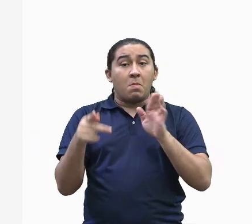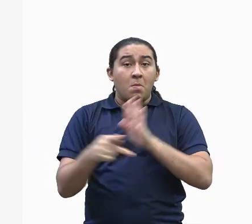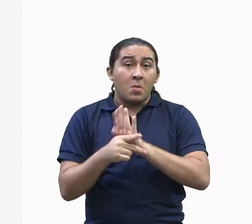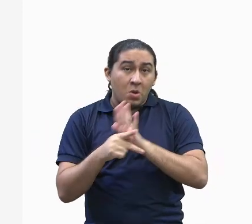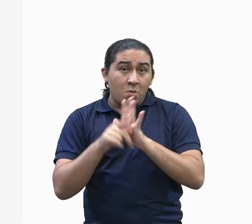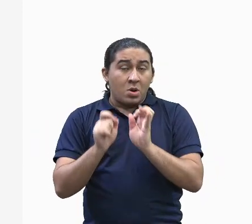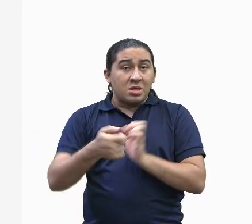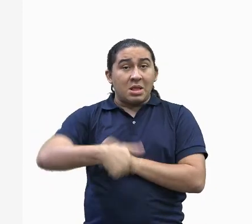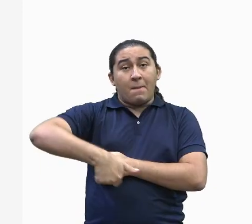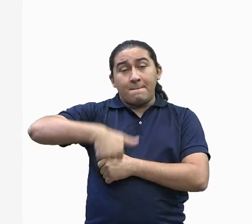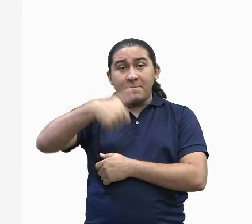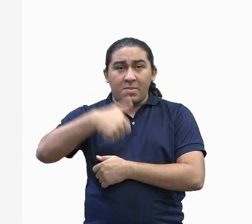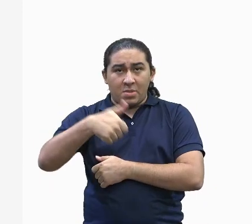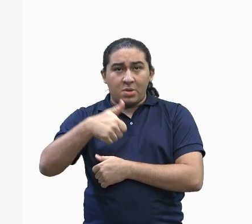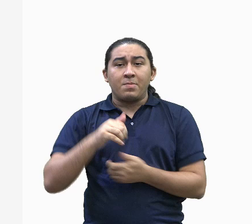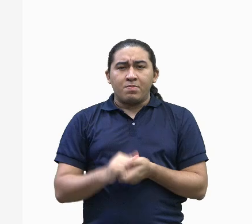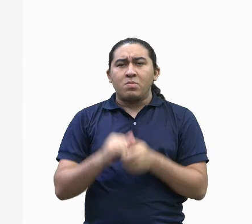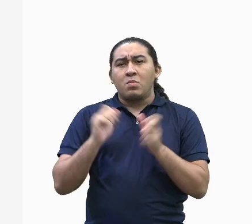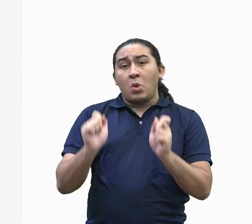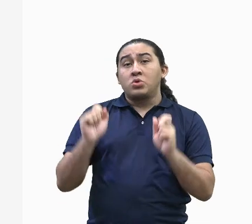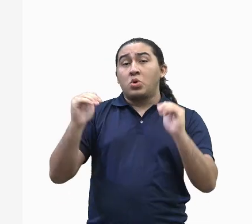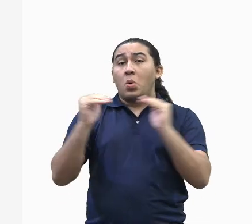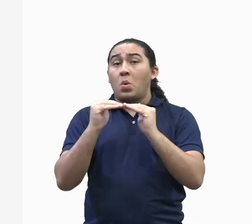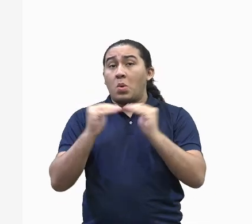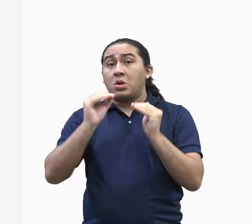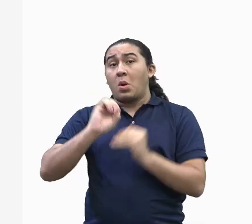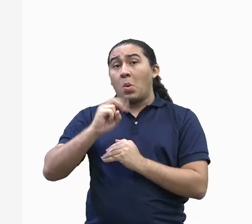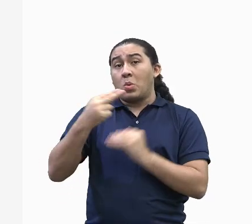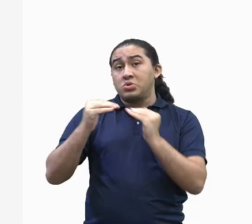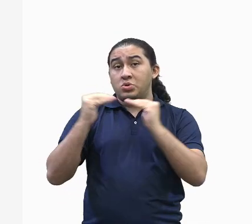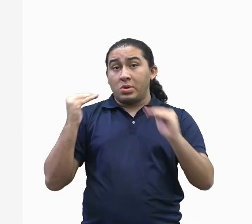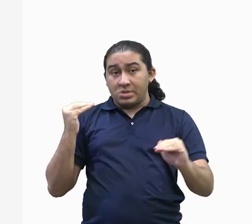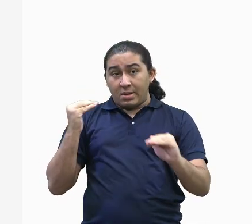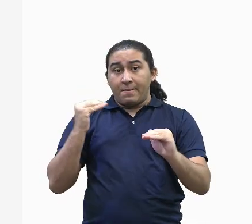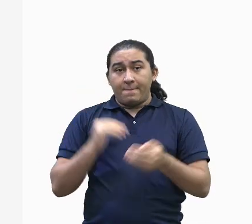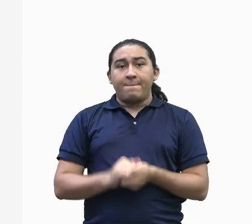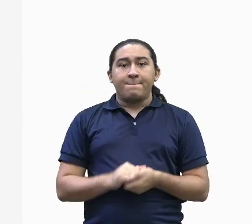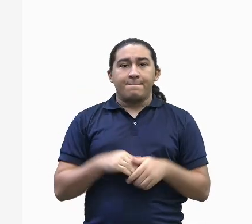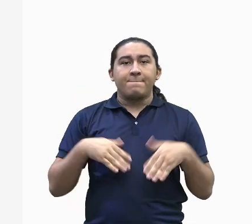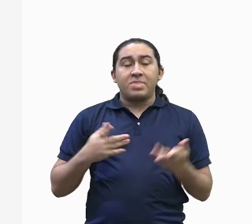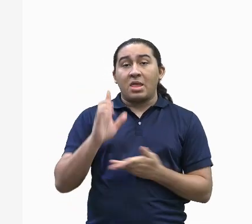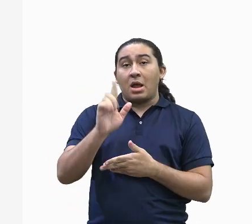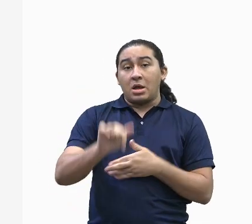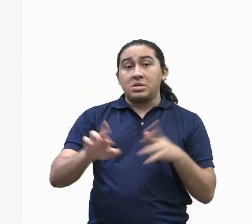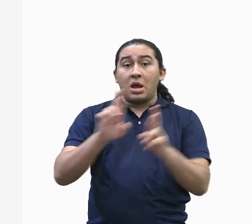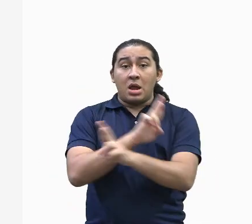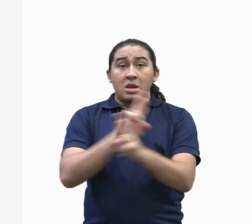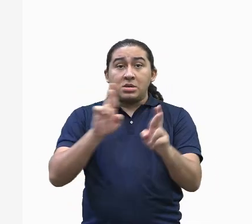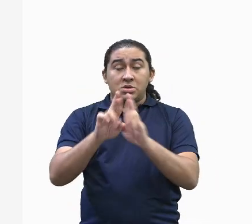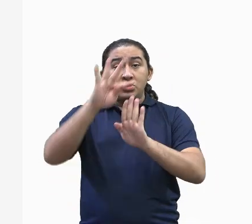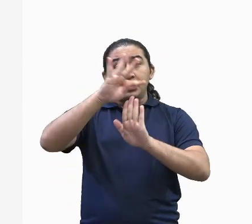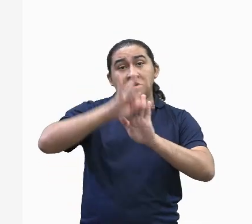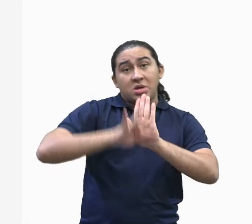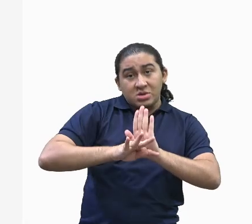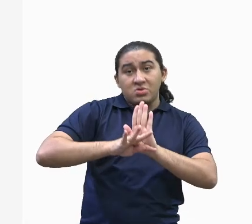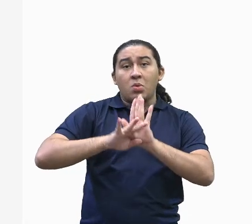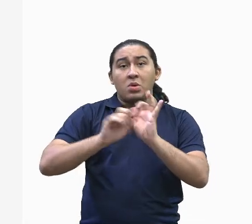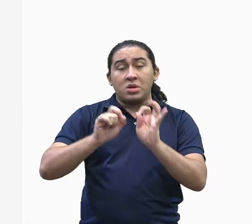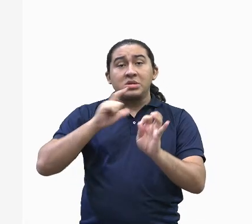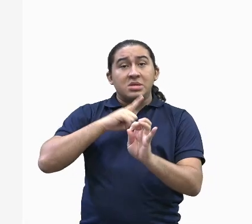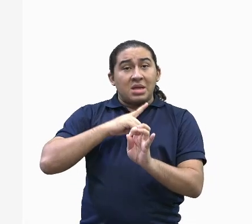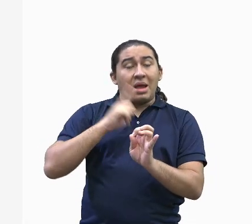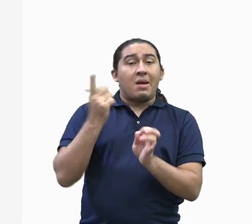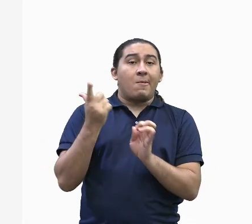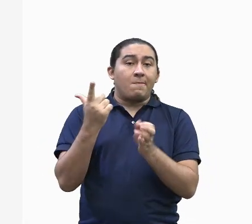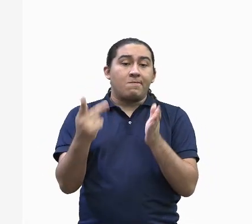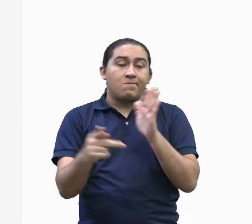pelo primeiro, seja para concordar ou discordar. Então, essa intertextualidade, ela cita a obra ou